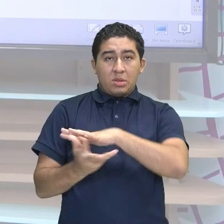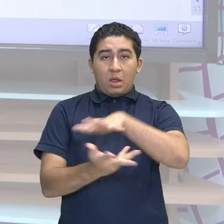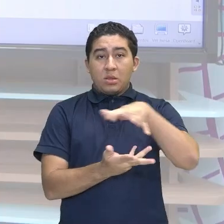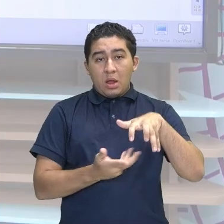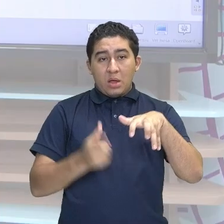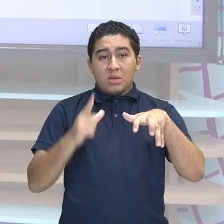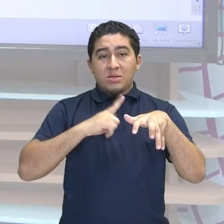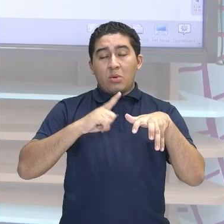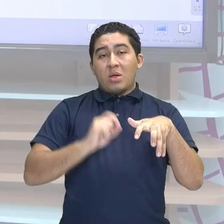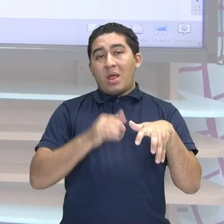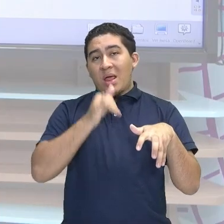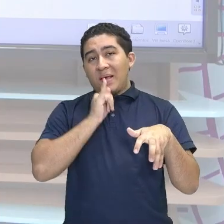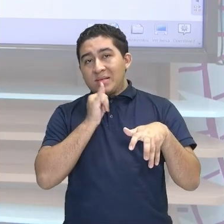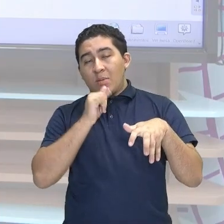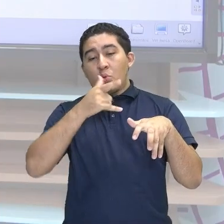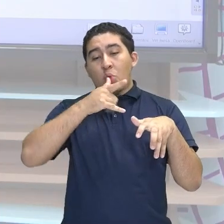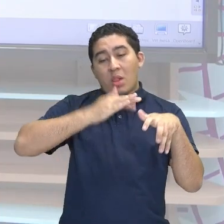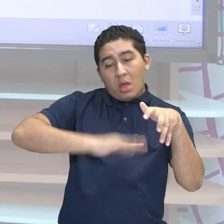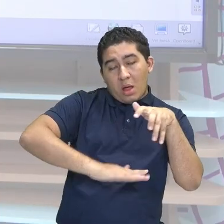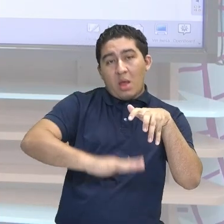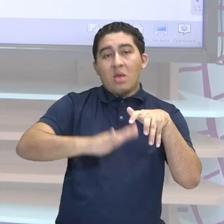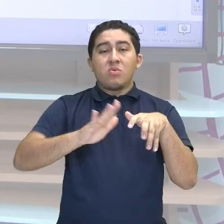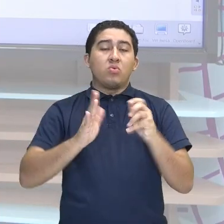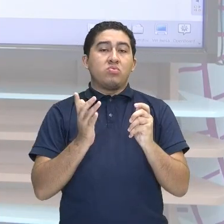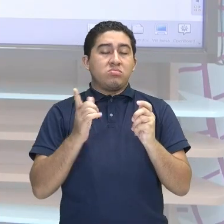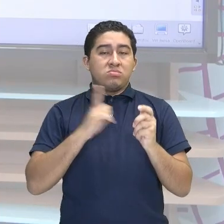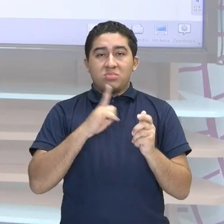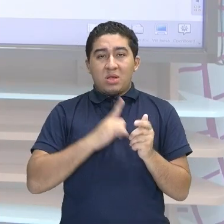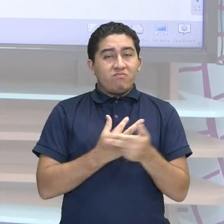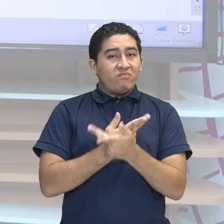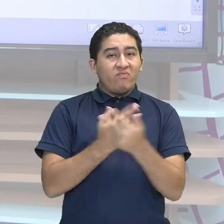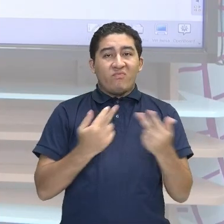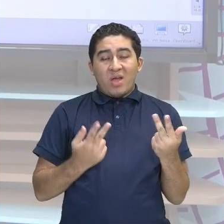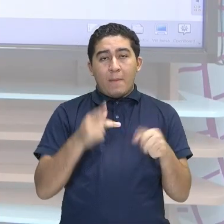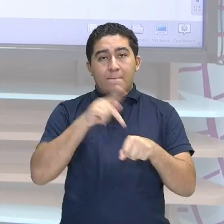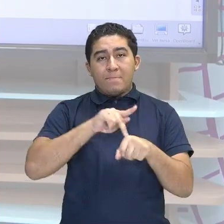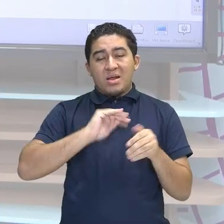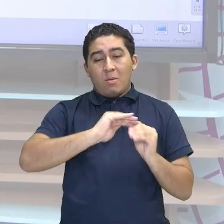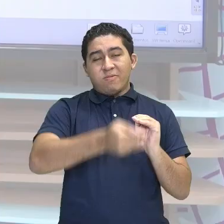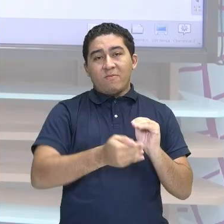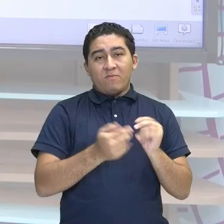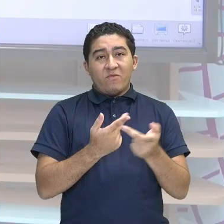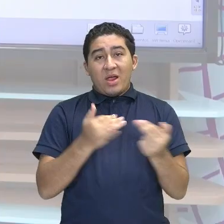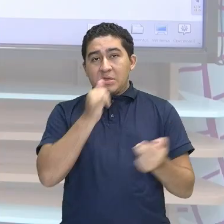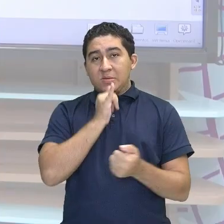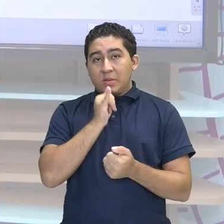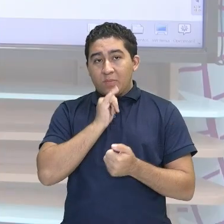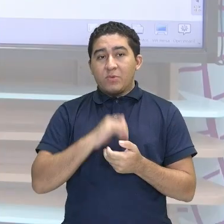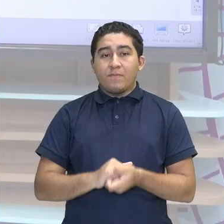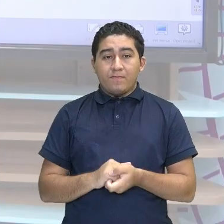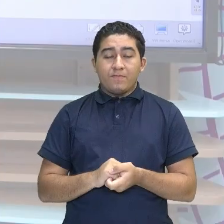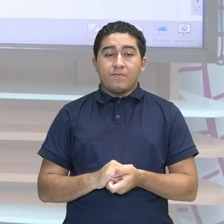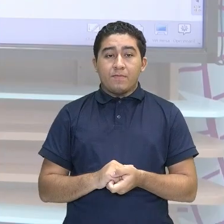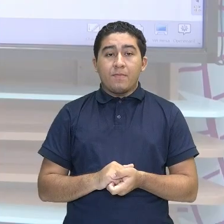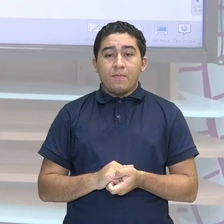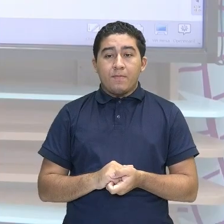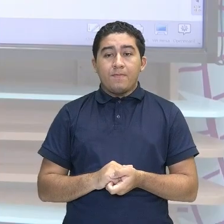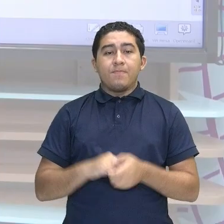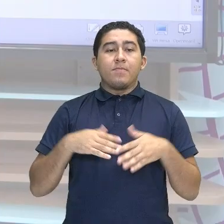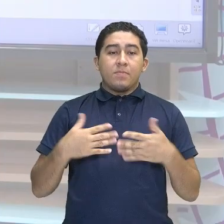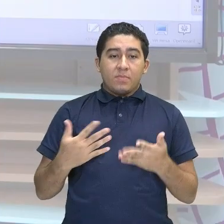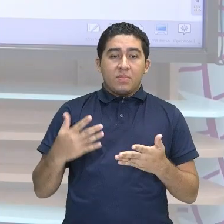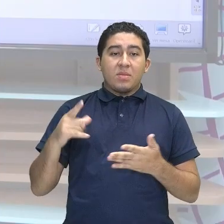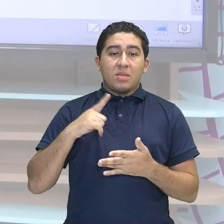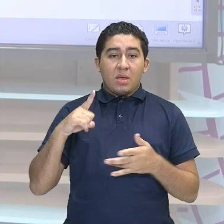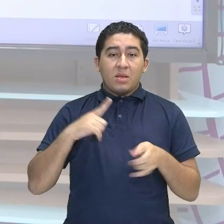assim, por exemplo, os lagos, as cavernas, grutas, são alguns dos exemplos, certo? E aí, nós